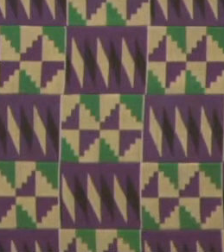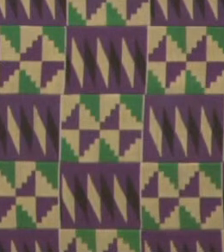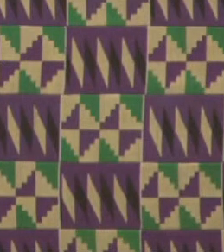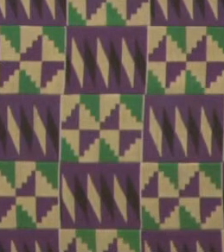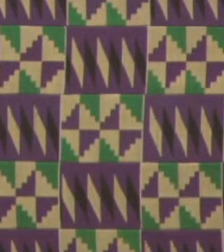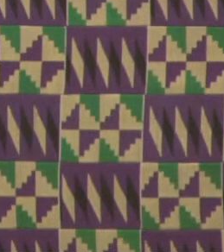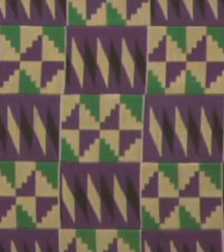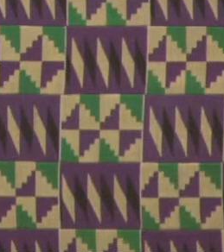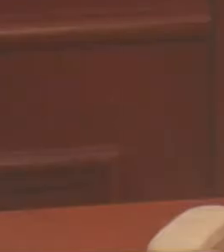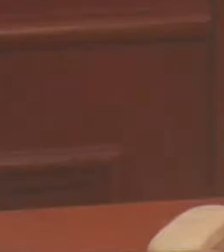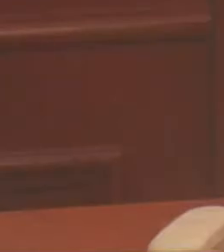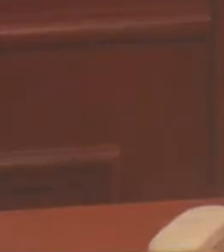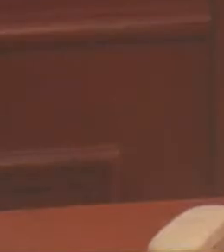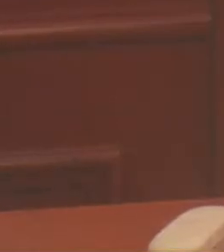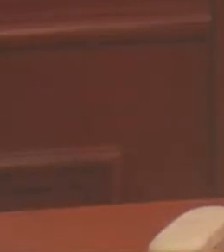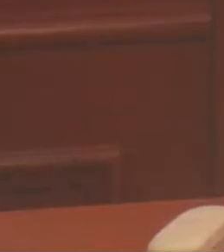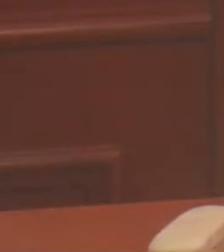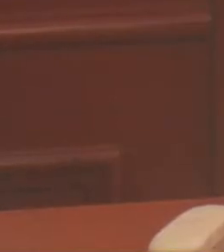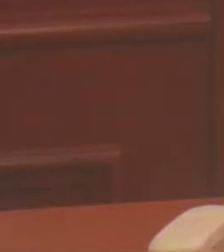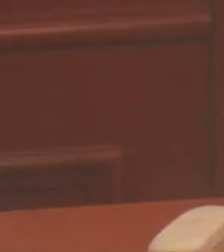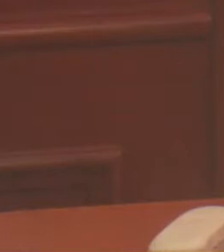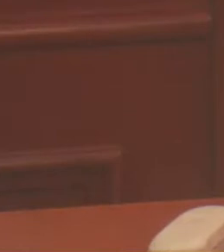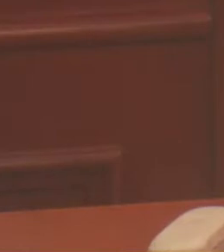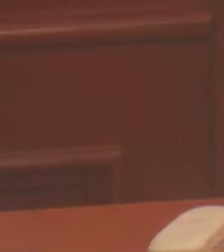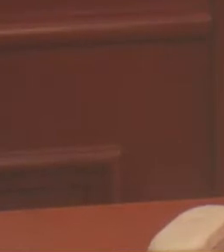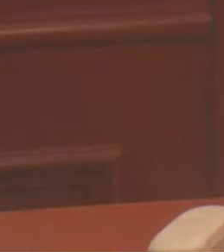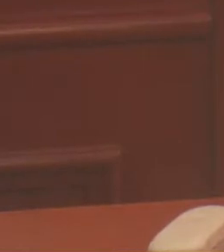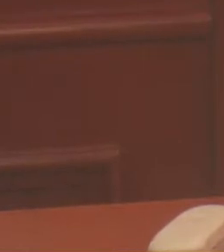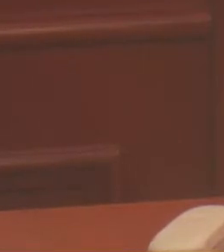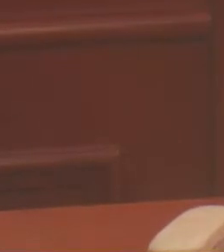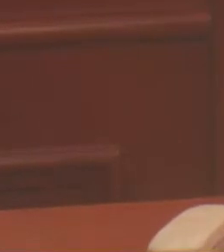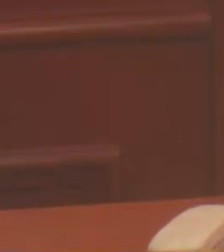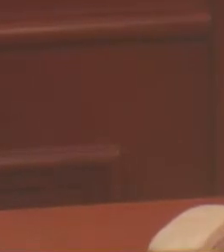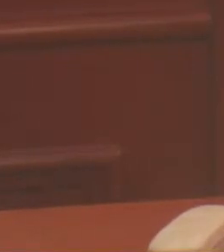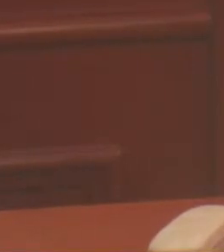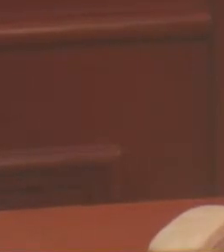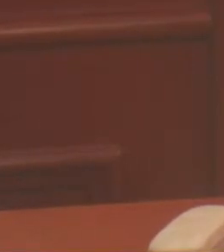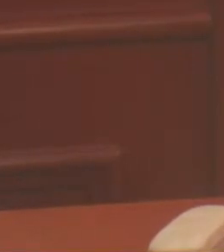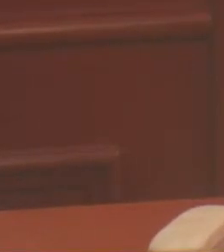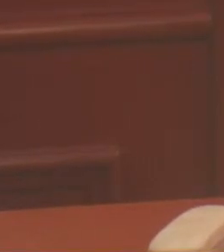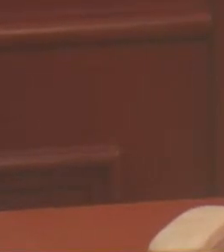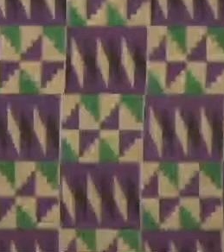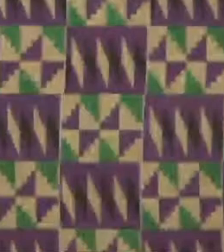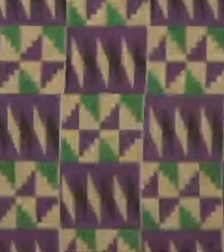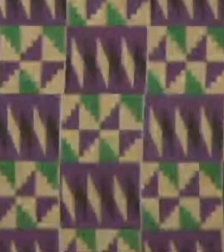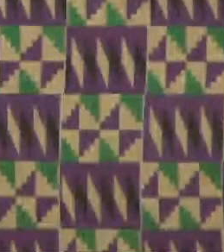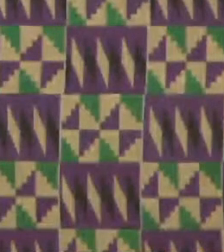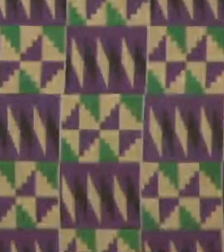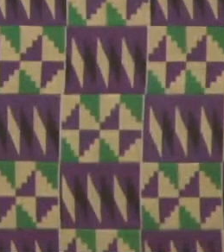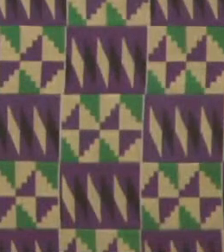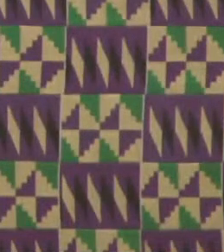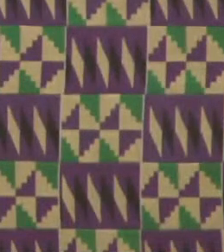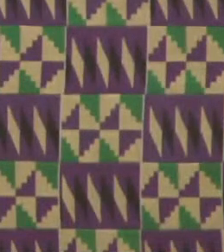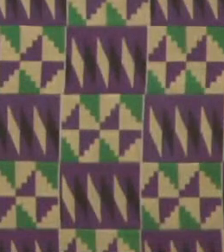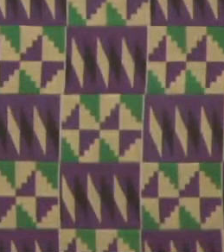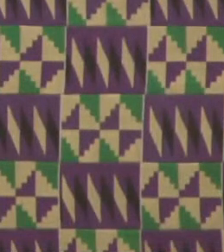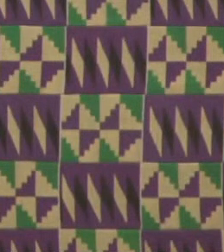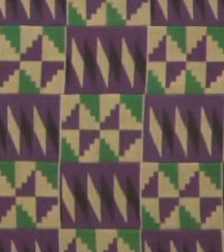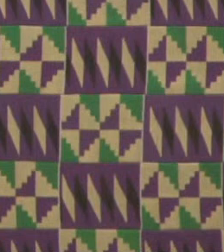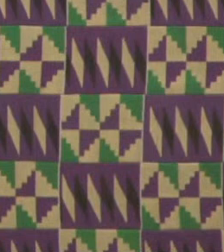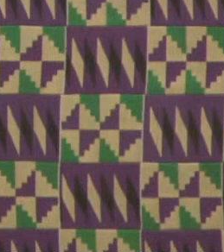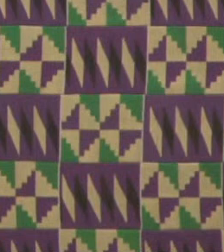cumpre regularmente os seus ciclos de realização de eleições e que permite que, ao nível da nossa Assembleia